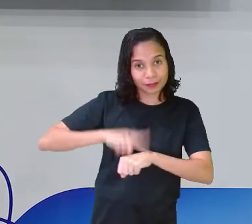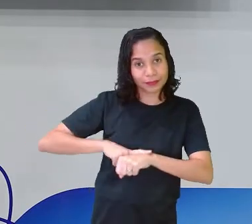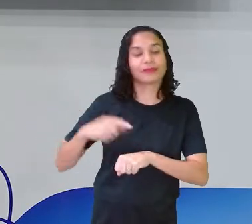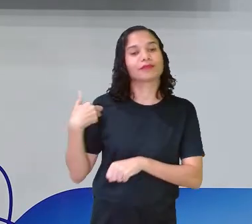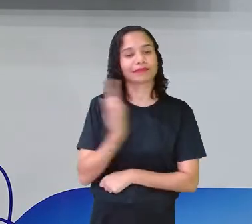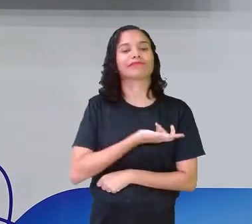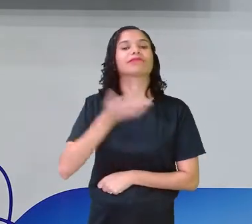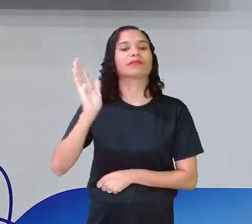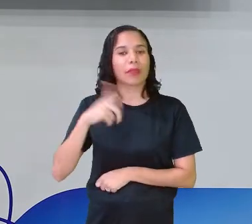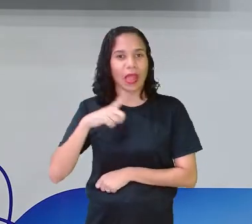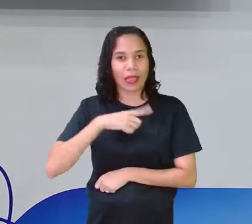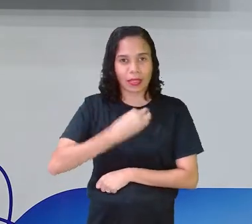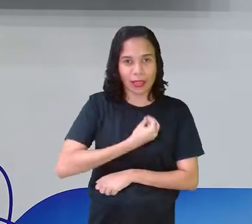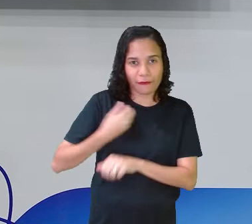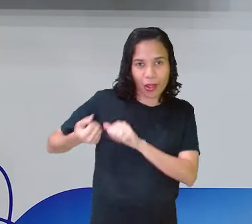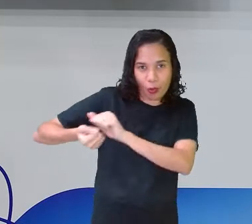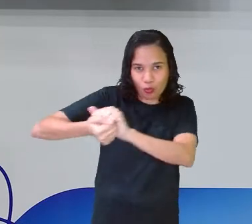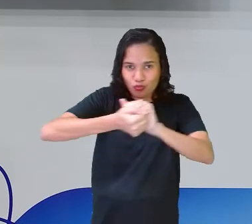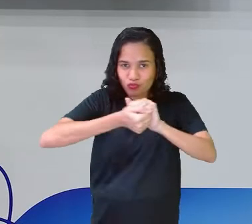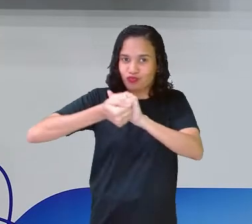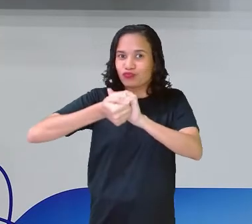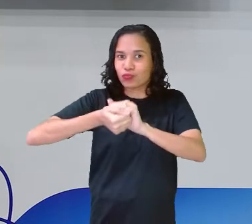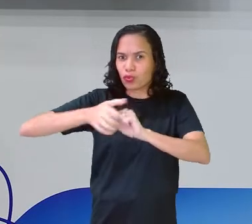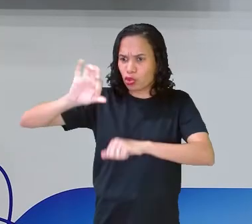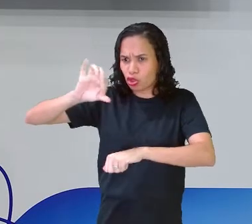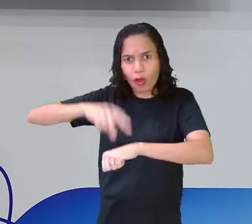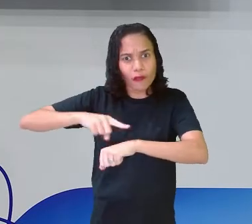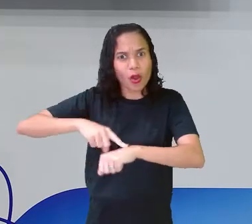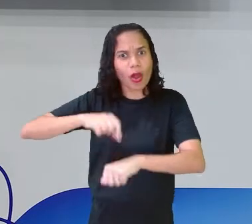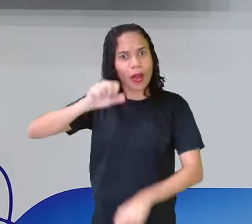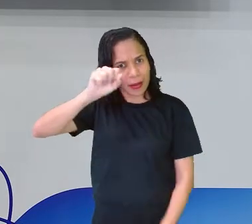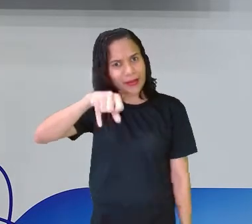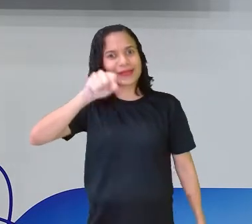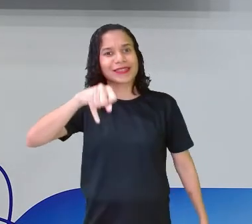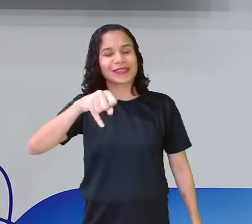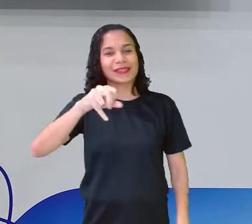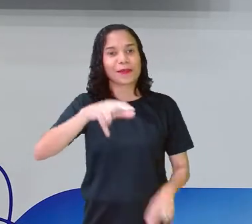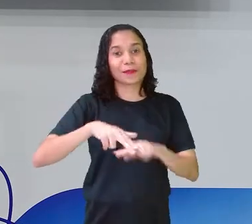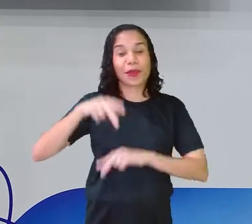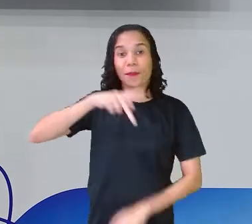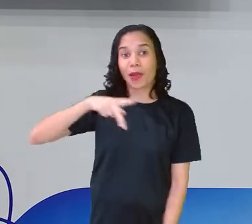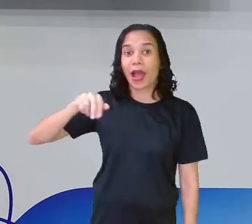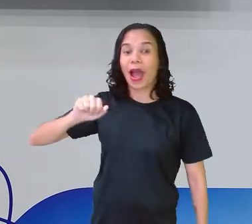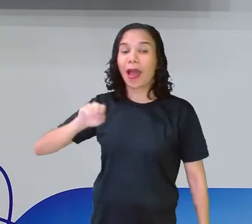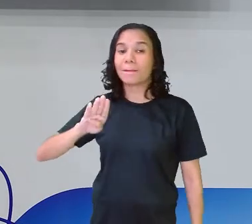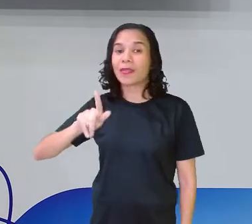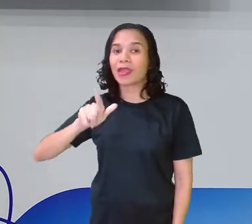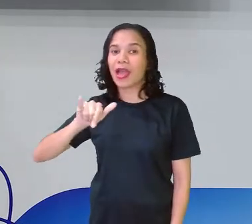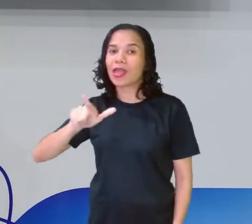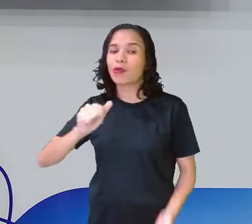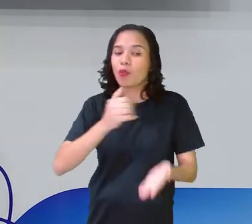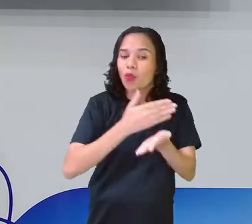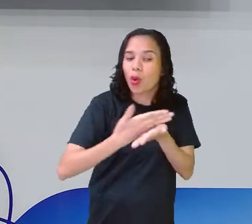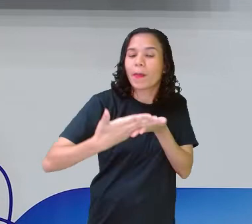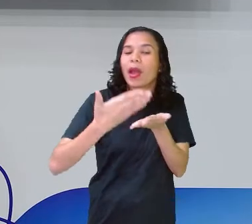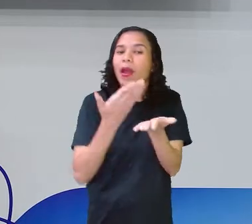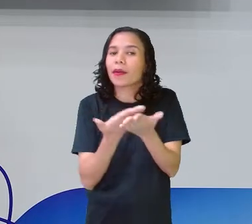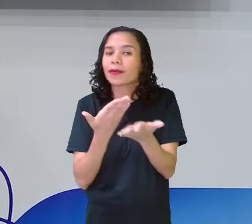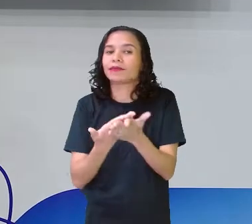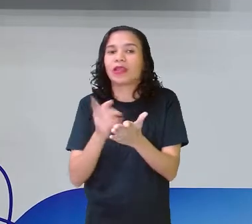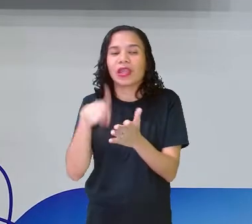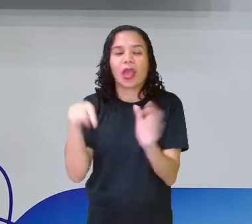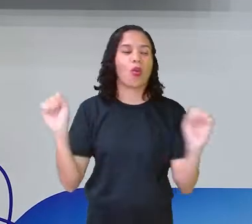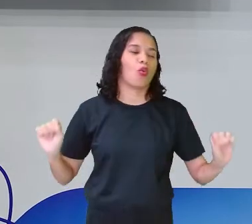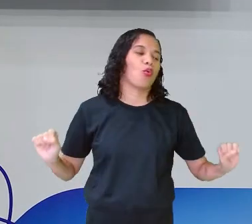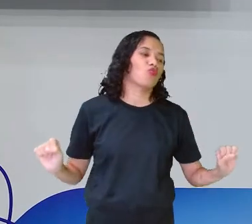gente já está por aqui. 9 horas? 9 horas, porque a professora Abigail começa dando uma aula, que é